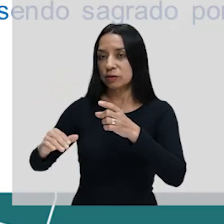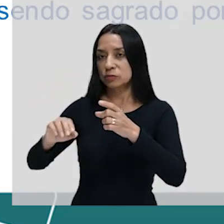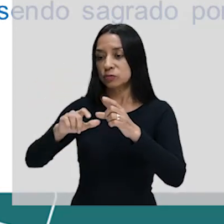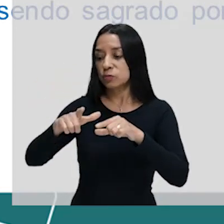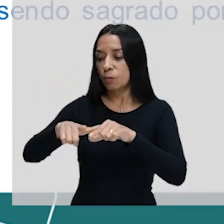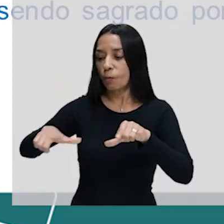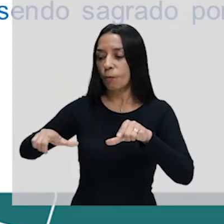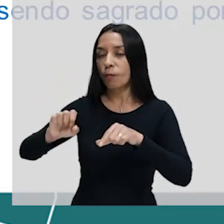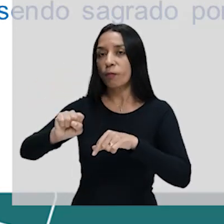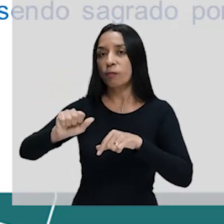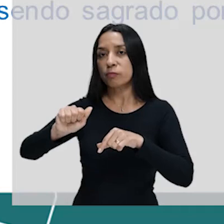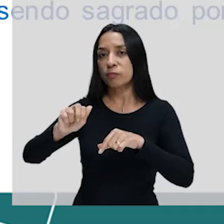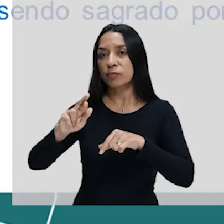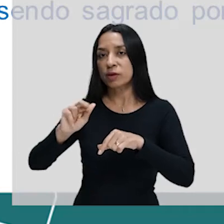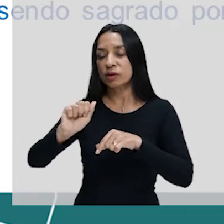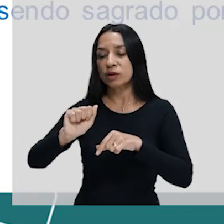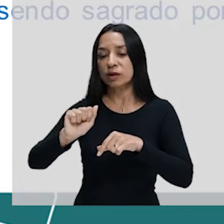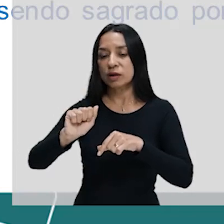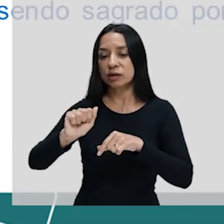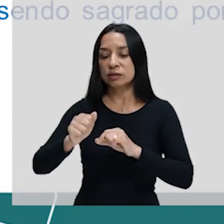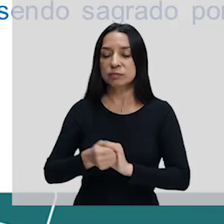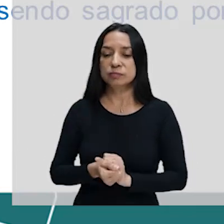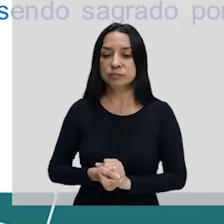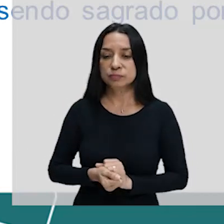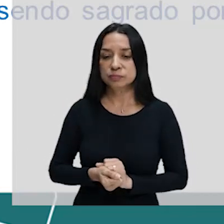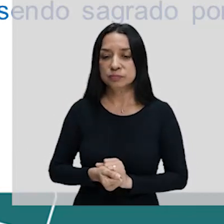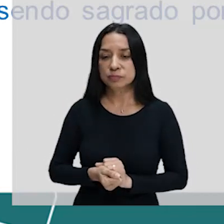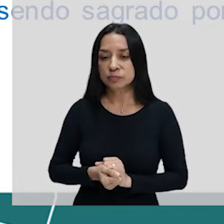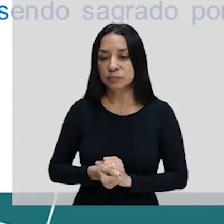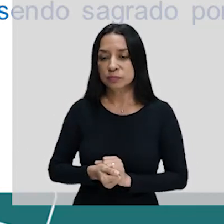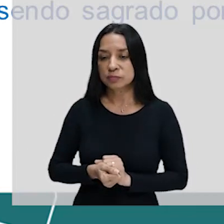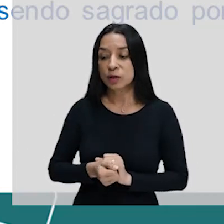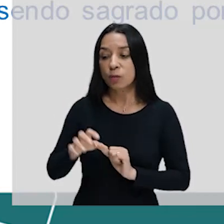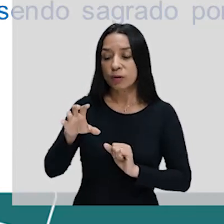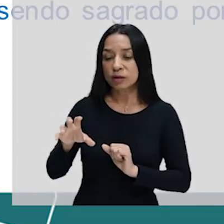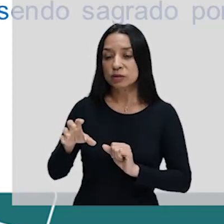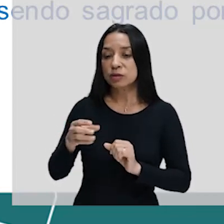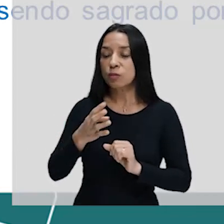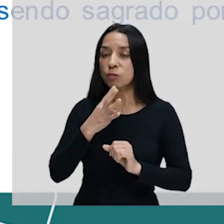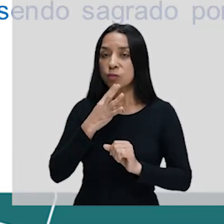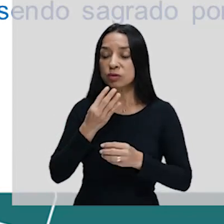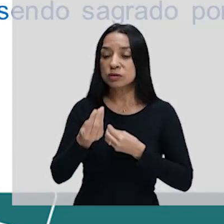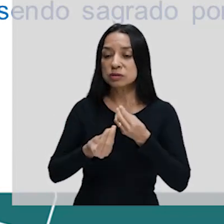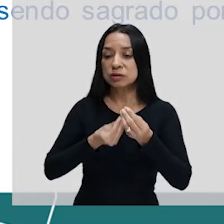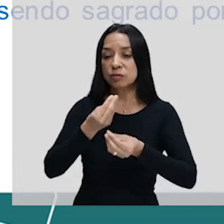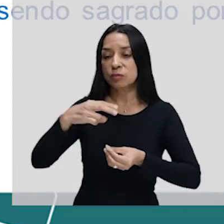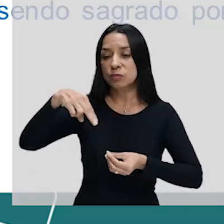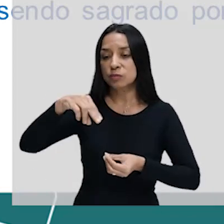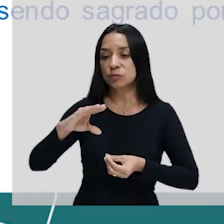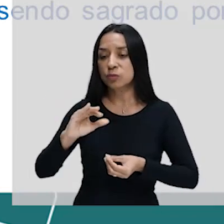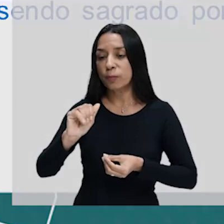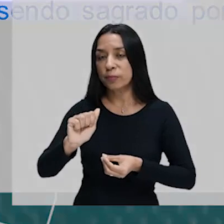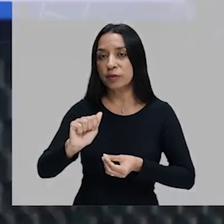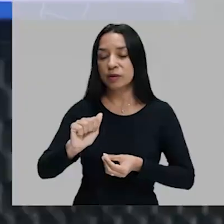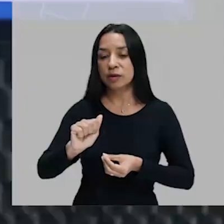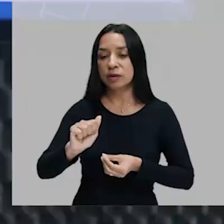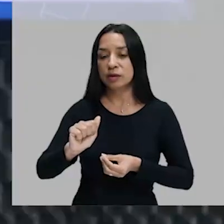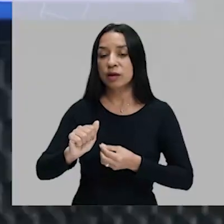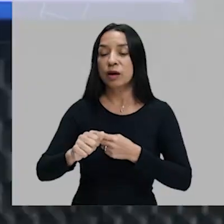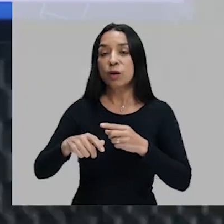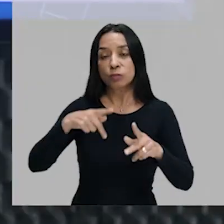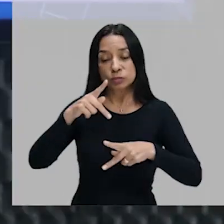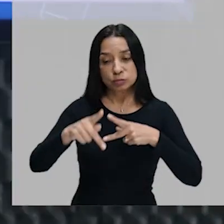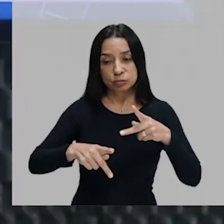por volta ali de 1700 a.C., uma região conhecida como Núbia. Inclusive os Kush, eles